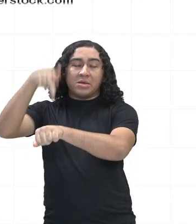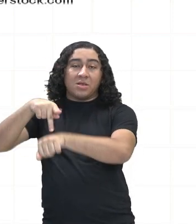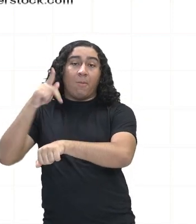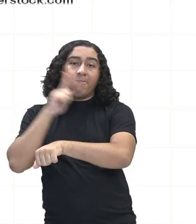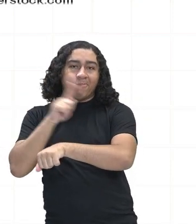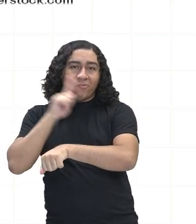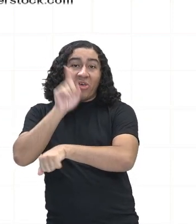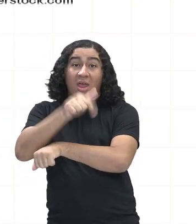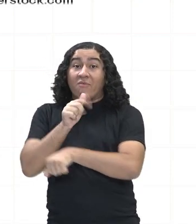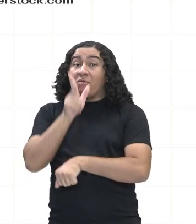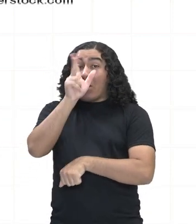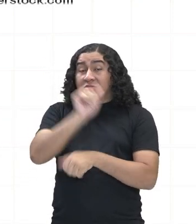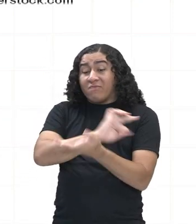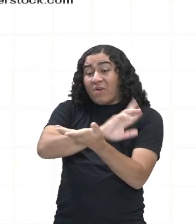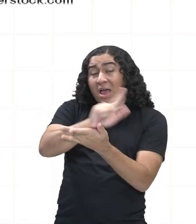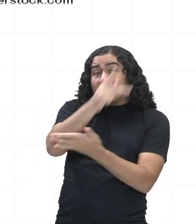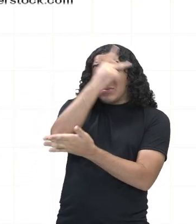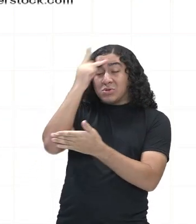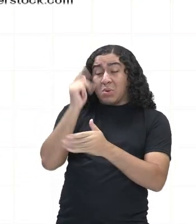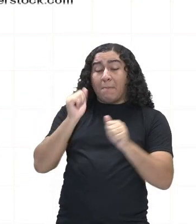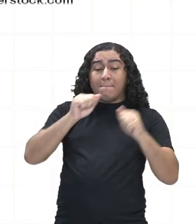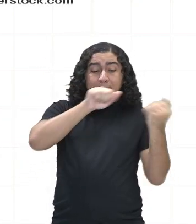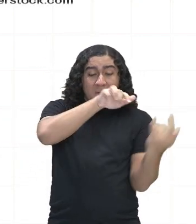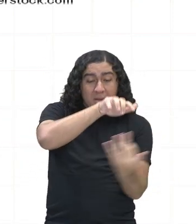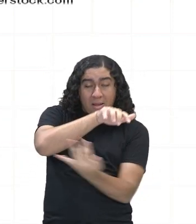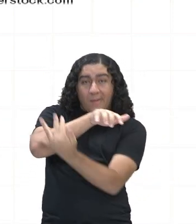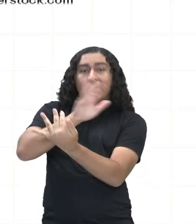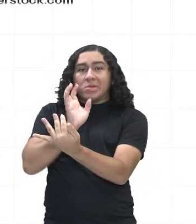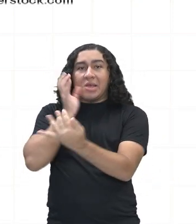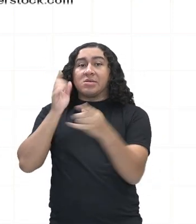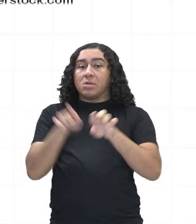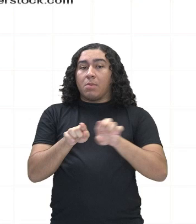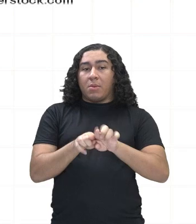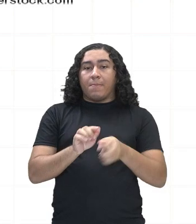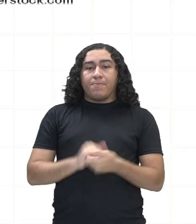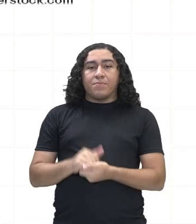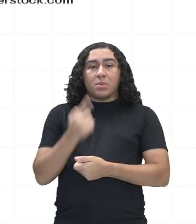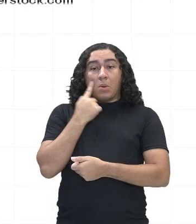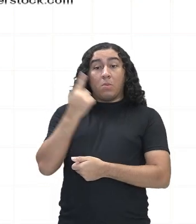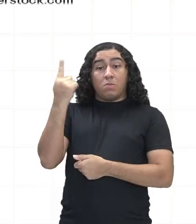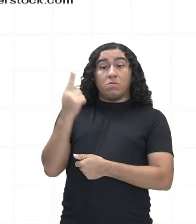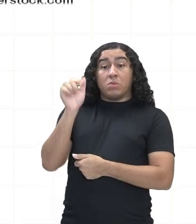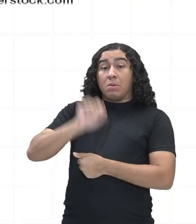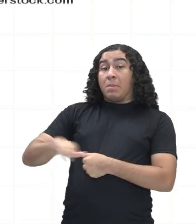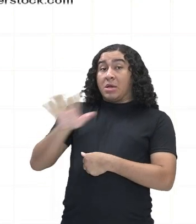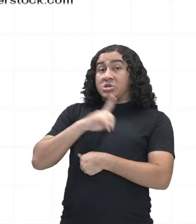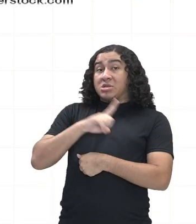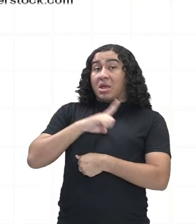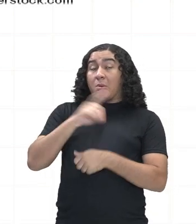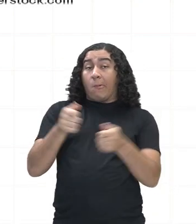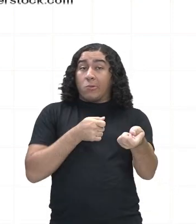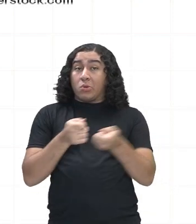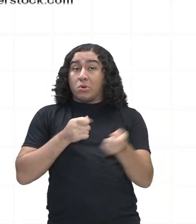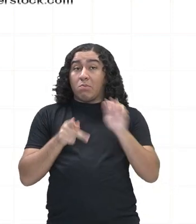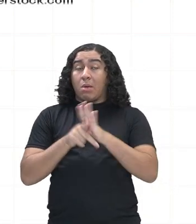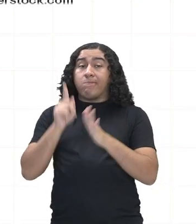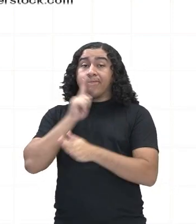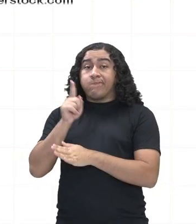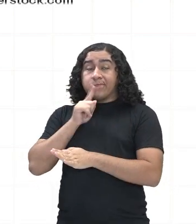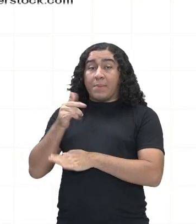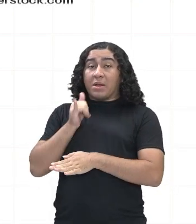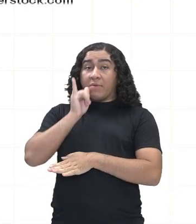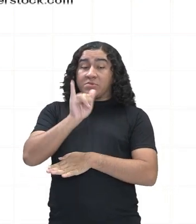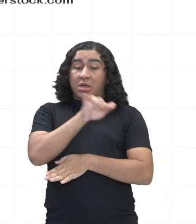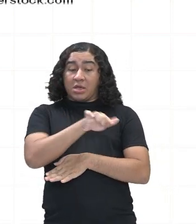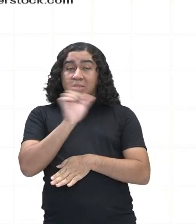né? Até observando essa imagem, a gente vê que tem um controle muito grande por parte dos Estados Unidos com relação à